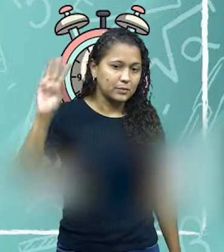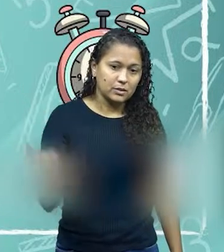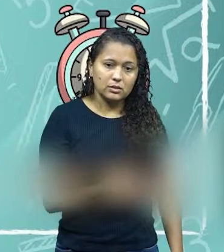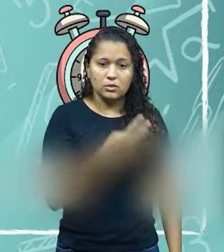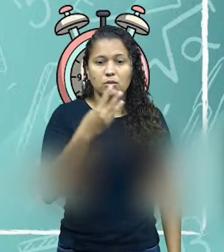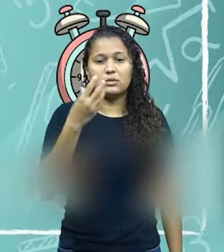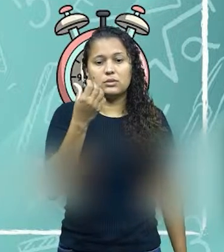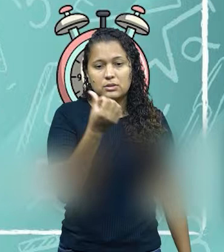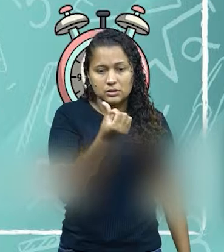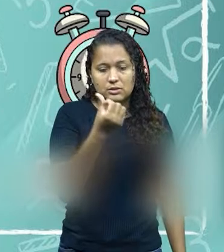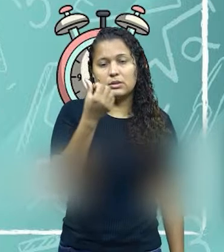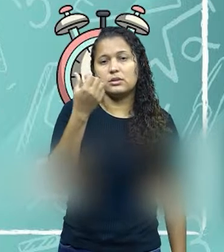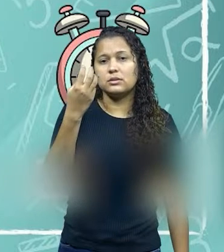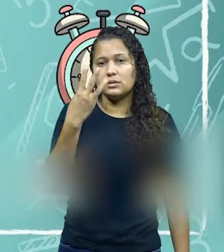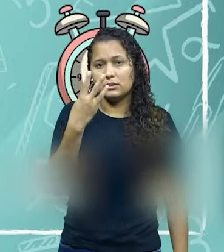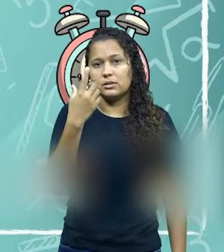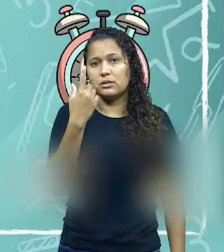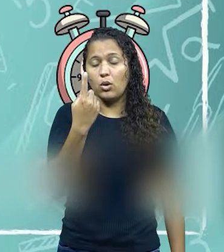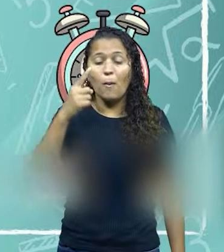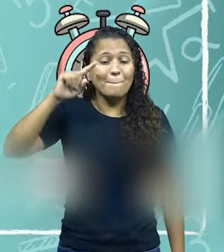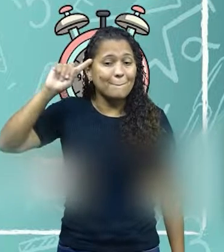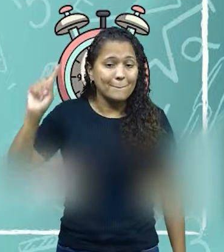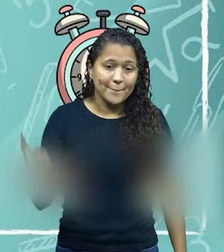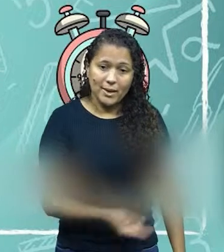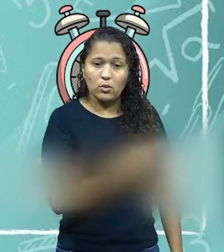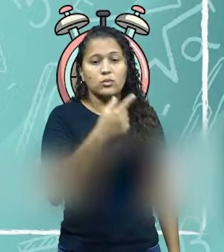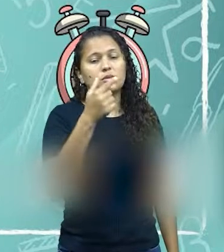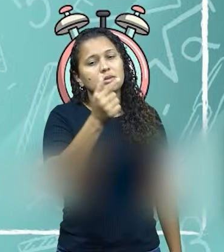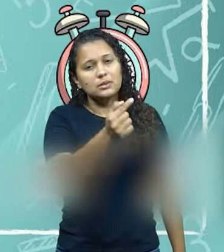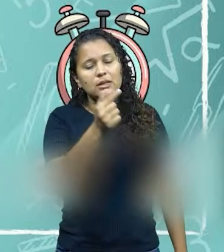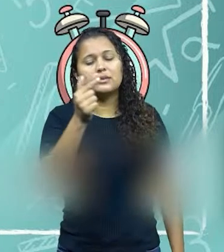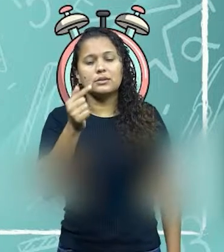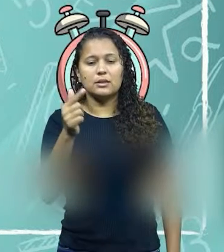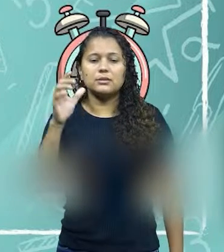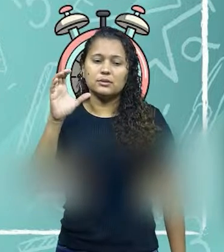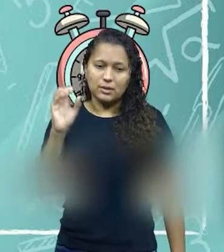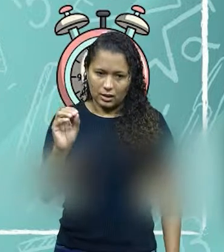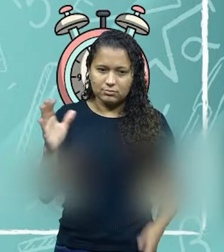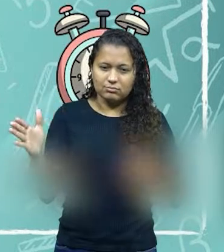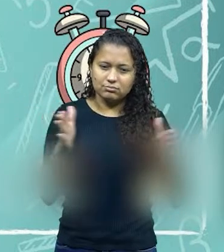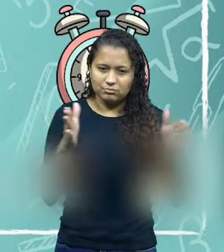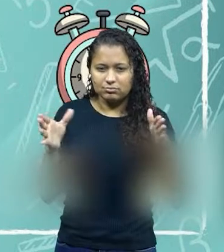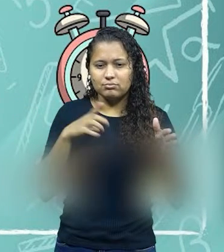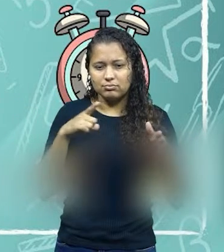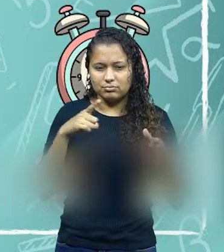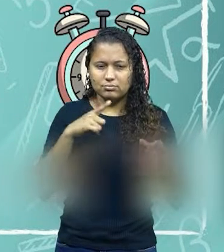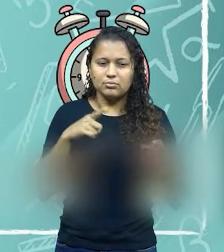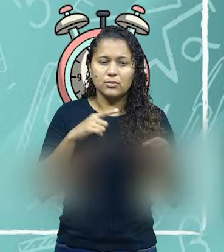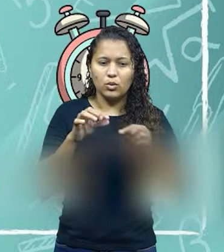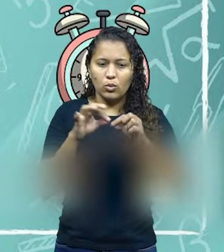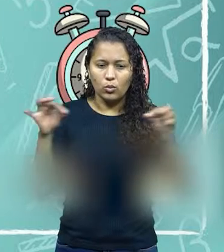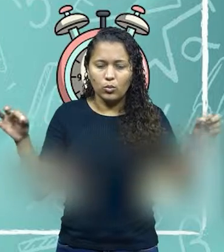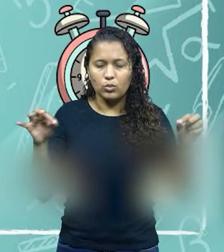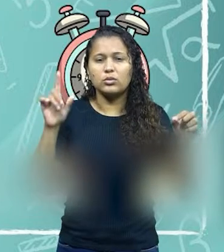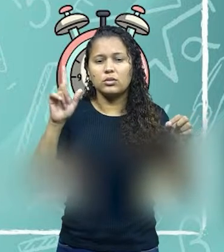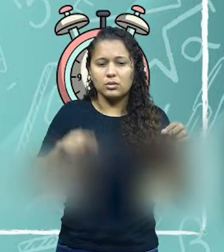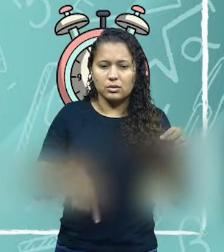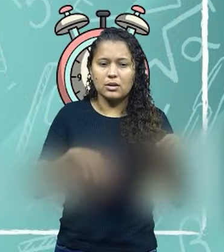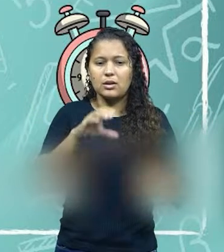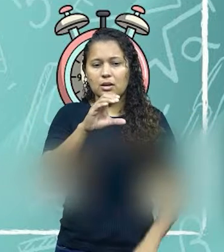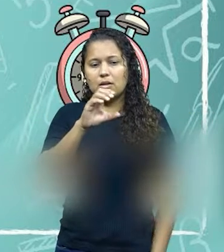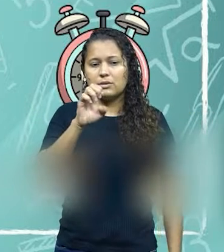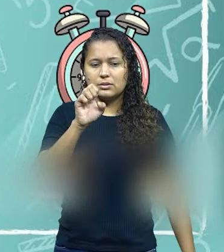9.692.631.770 períodos de radiação na transição entre dois níveis hiperfinos do átomo de